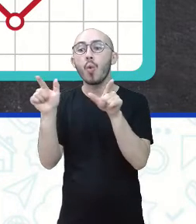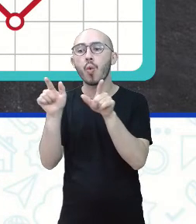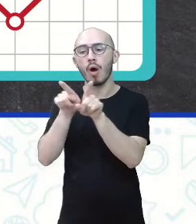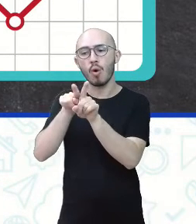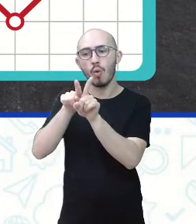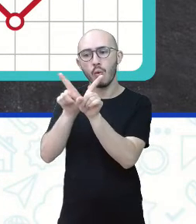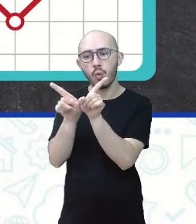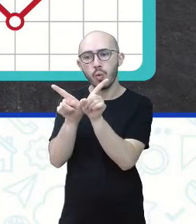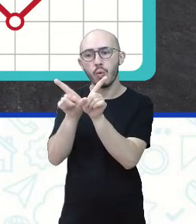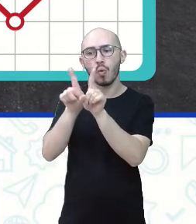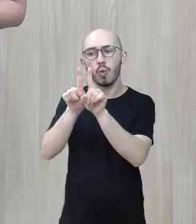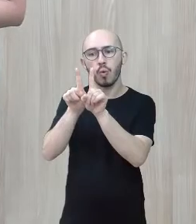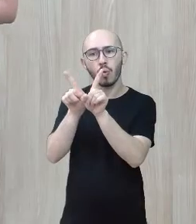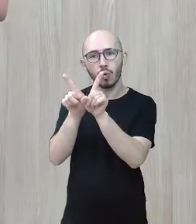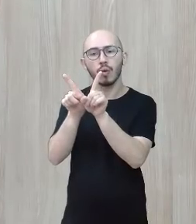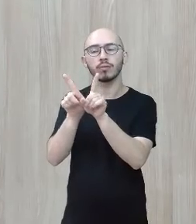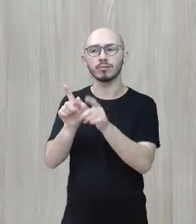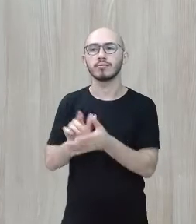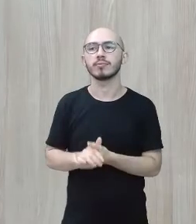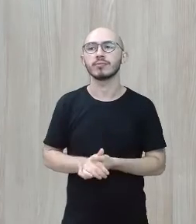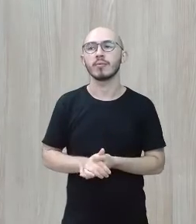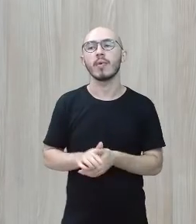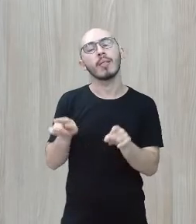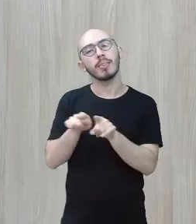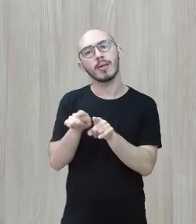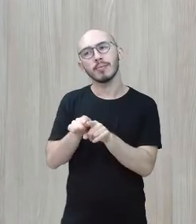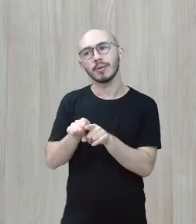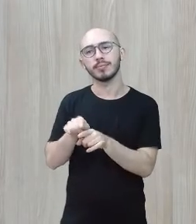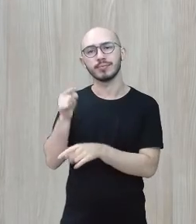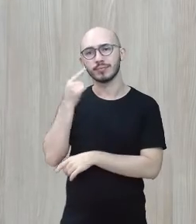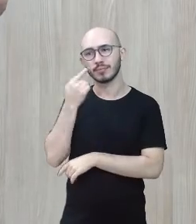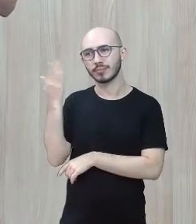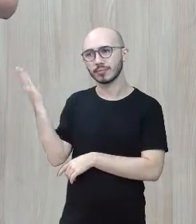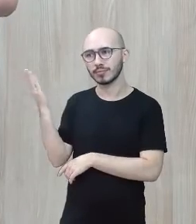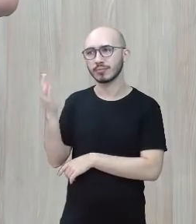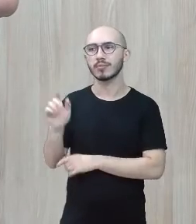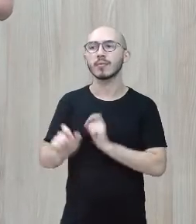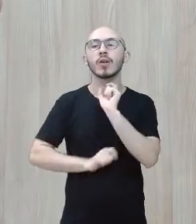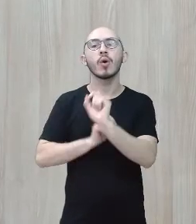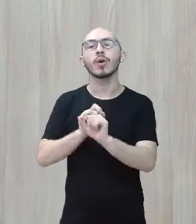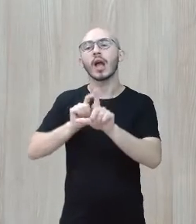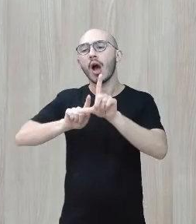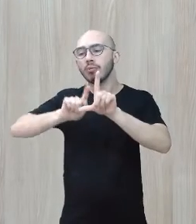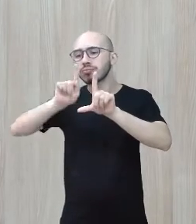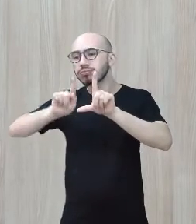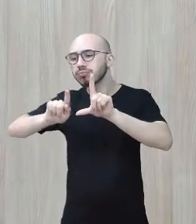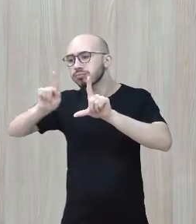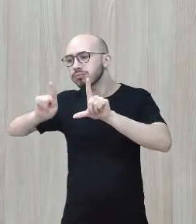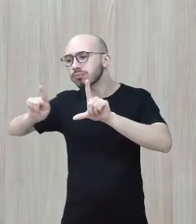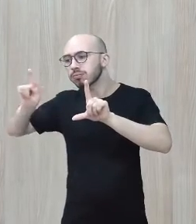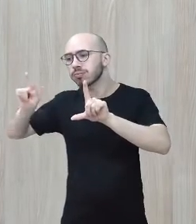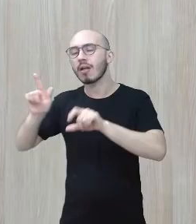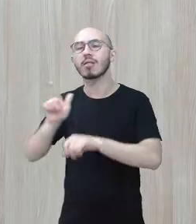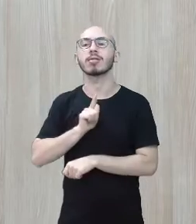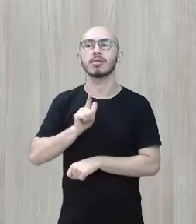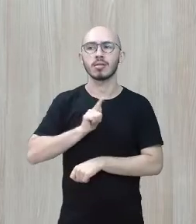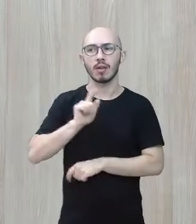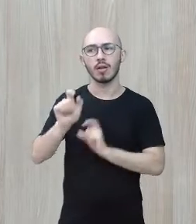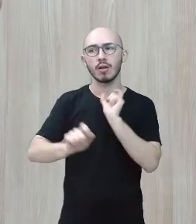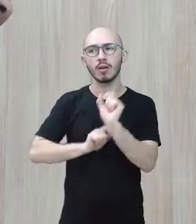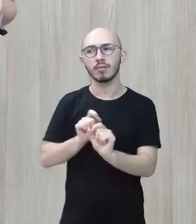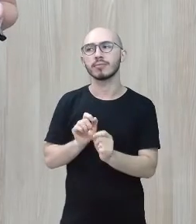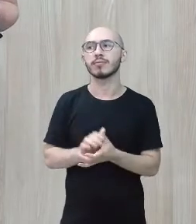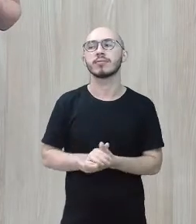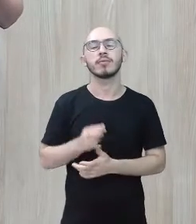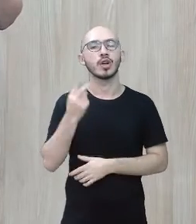interpretação aí de quantidades, né? Depois a gente tem o gráfico ali de linha e nesse caso a gente tem esse gráfico fazendo aí